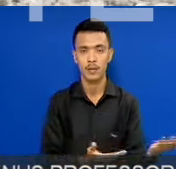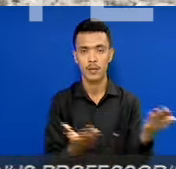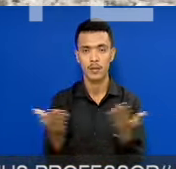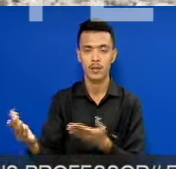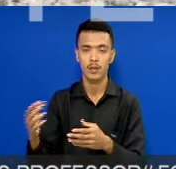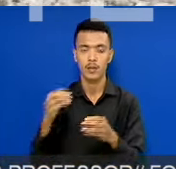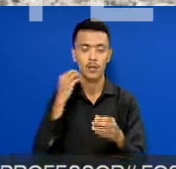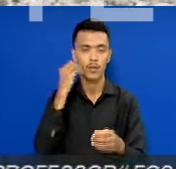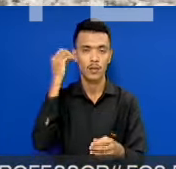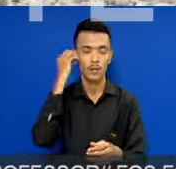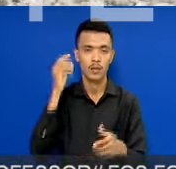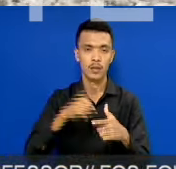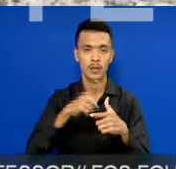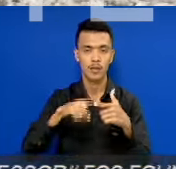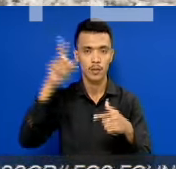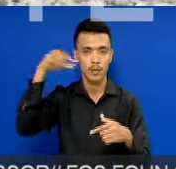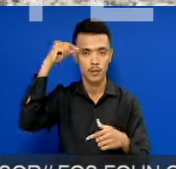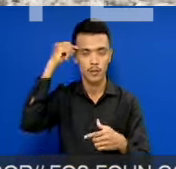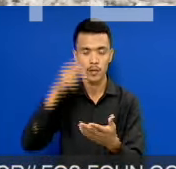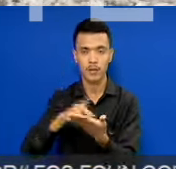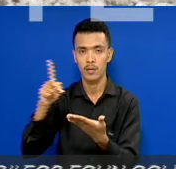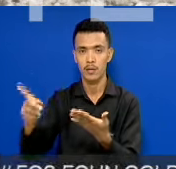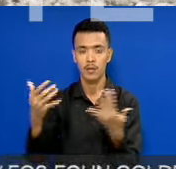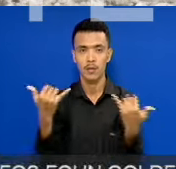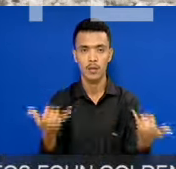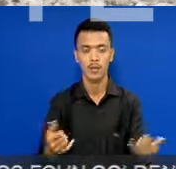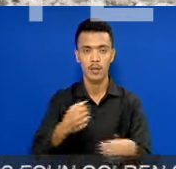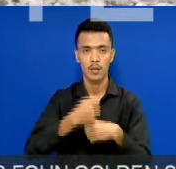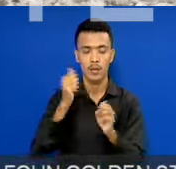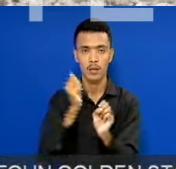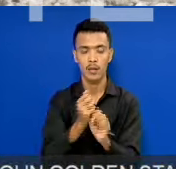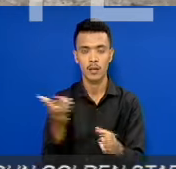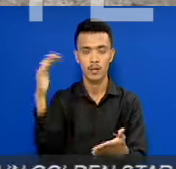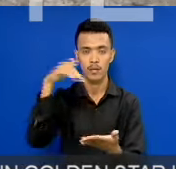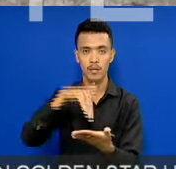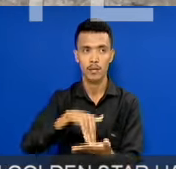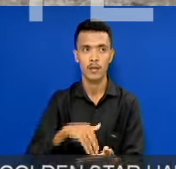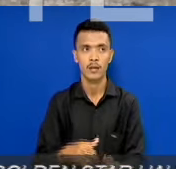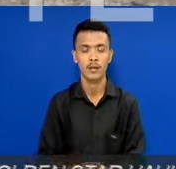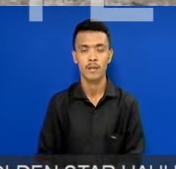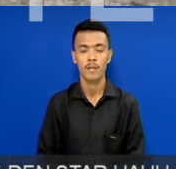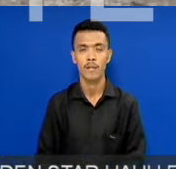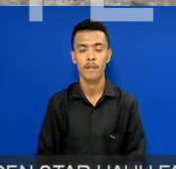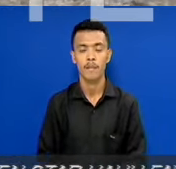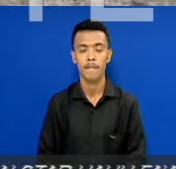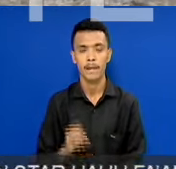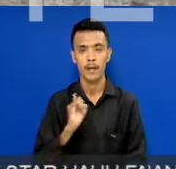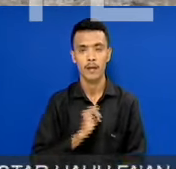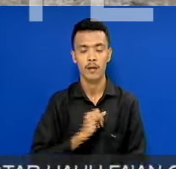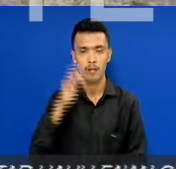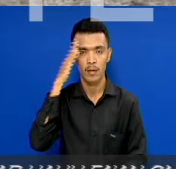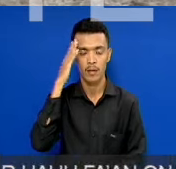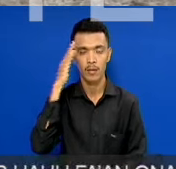u melalin buat tu orsi da governor sia lu pues sirah halu fale agora ku governor hatin sirah halu kriya kondisi ba sirah sin sin ha ha ne